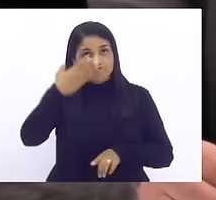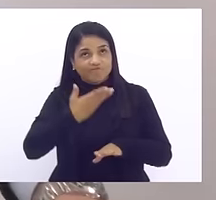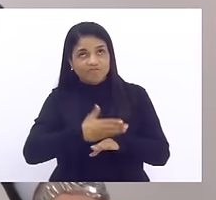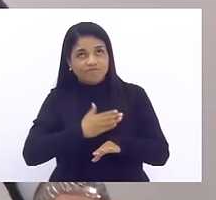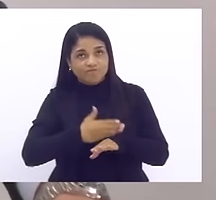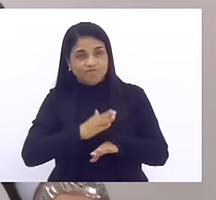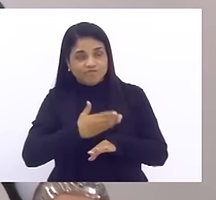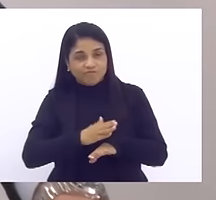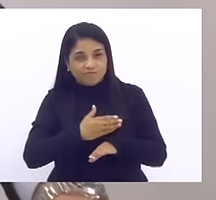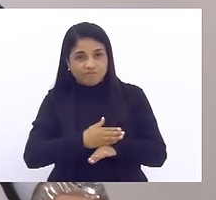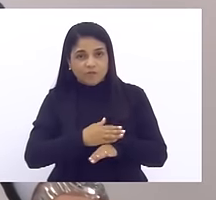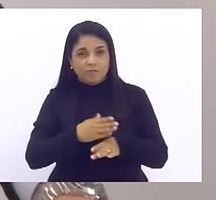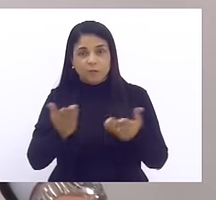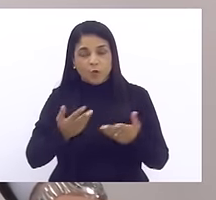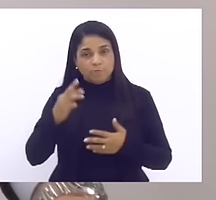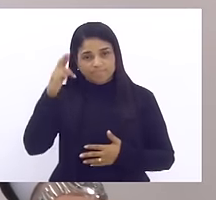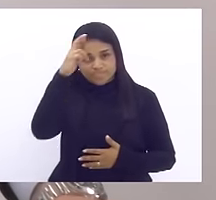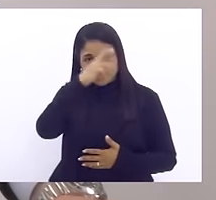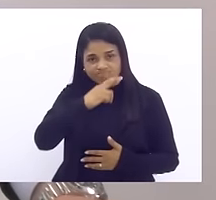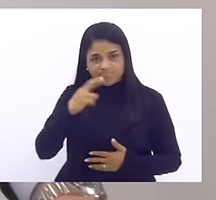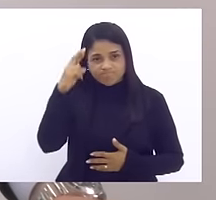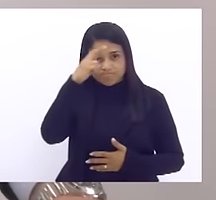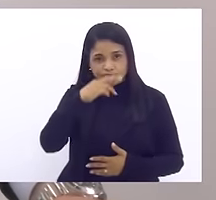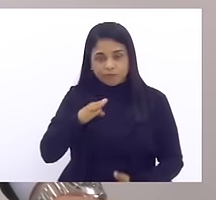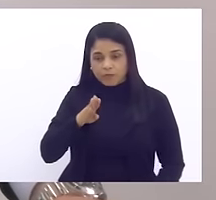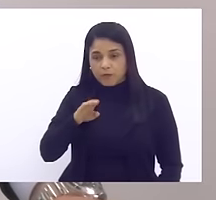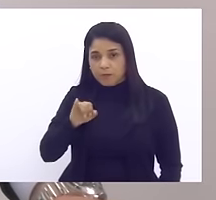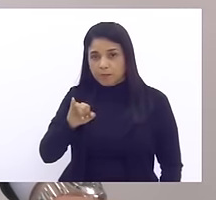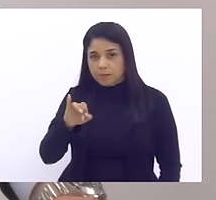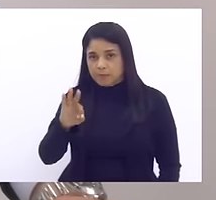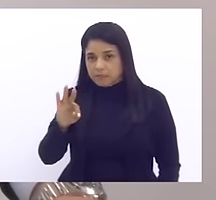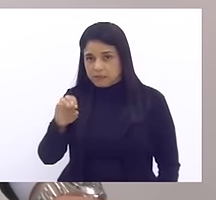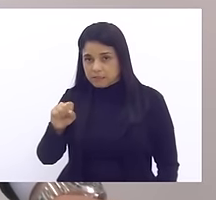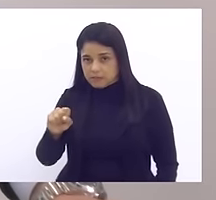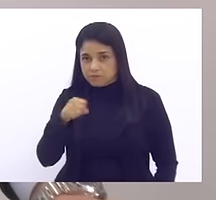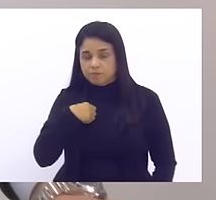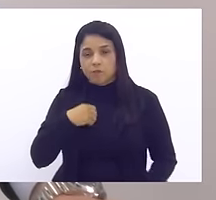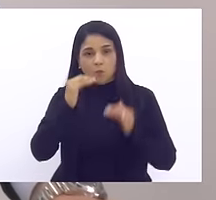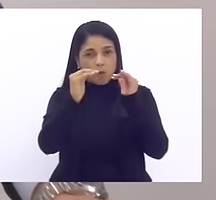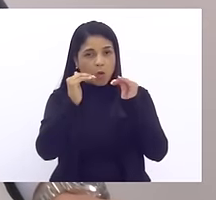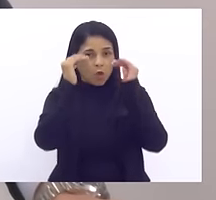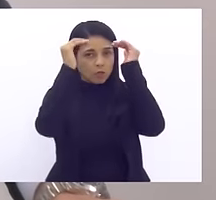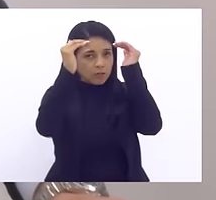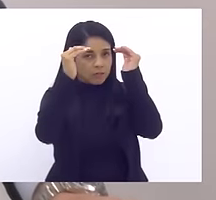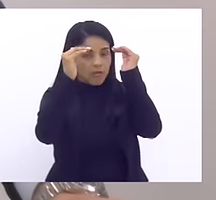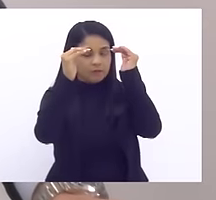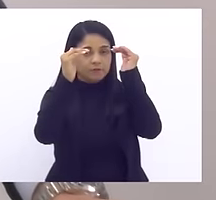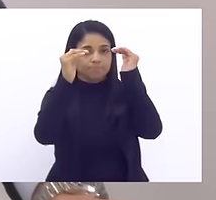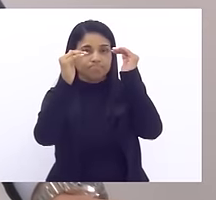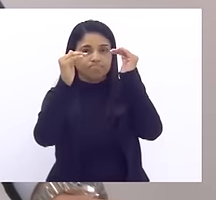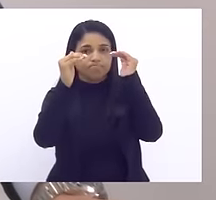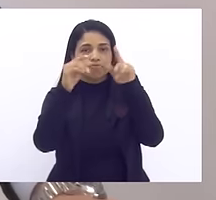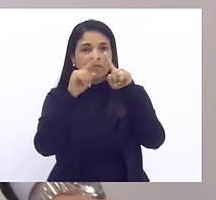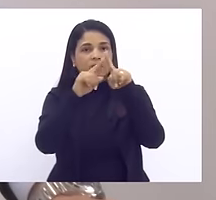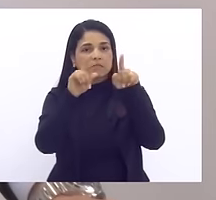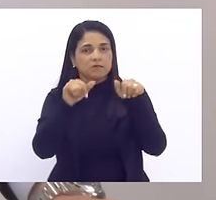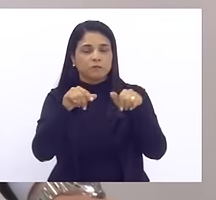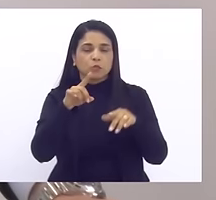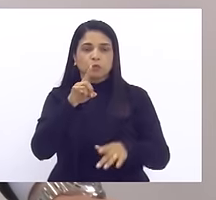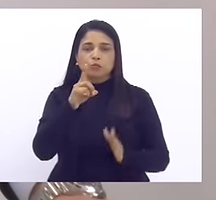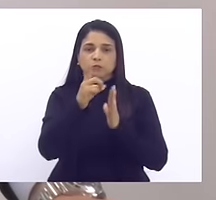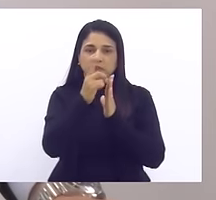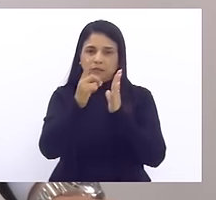finge que estamos numa blitz agora uma autoridade pública geralmente é um servidor do Detran